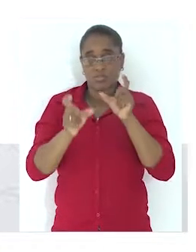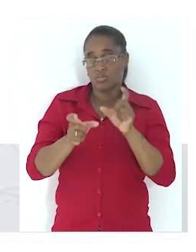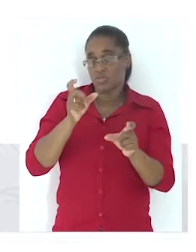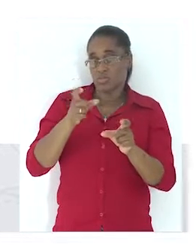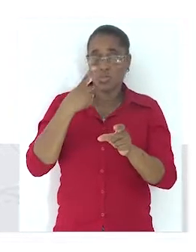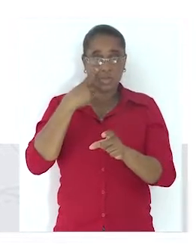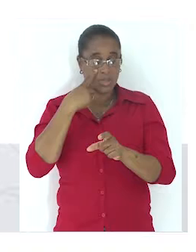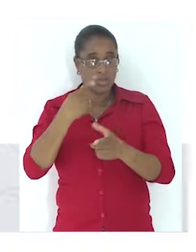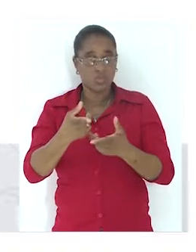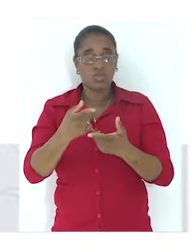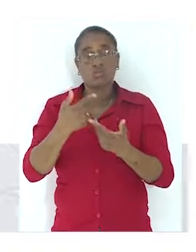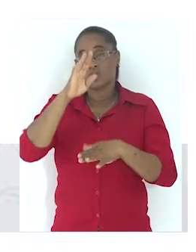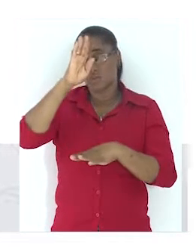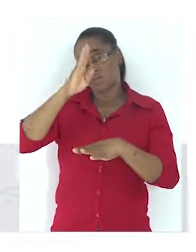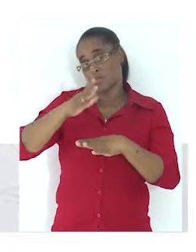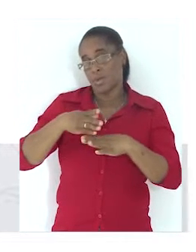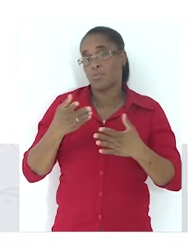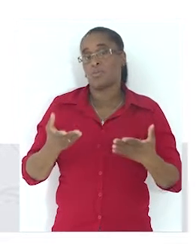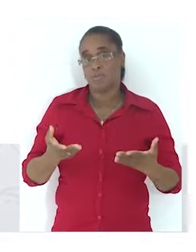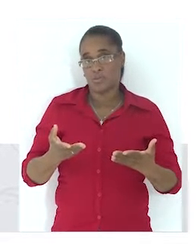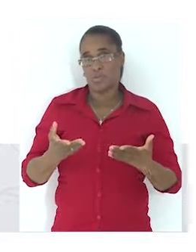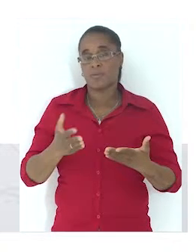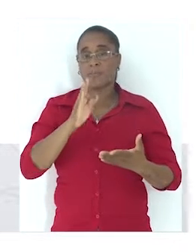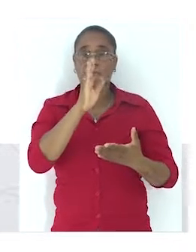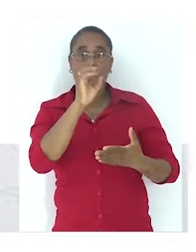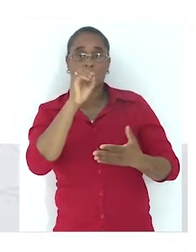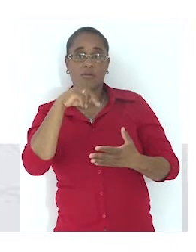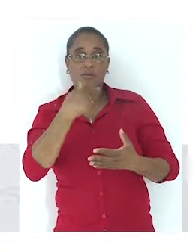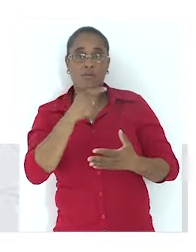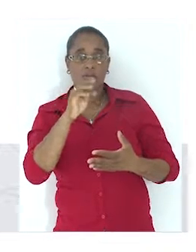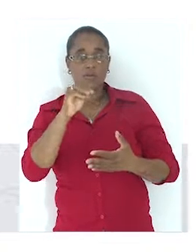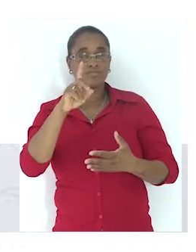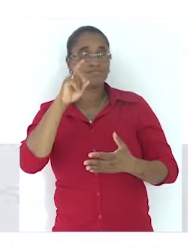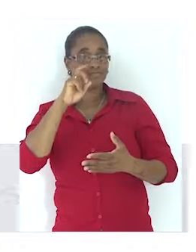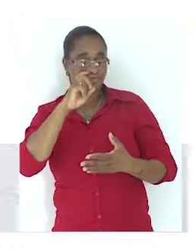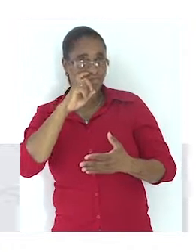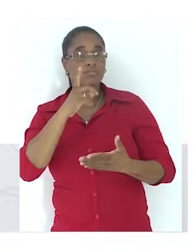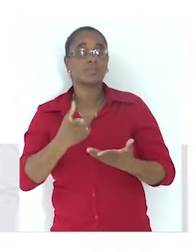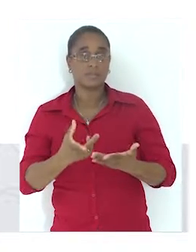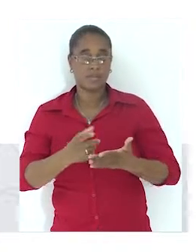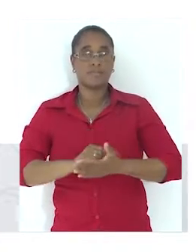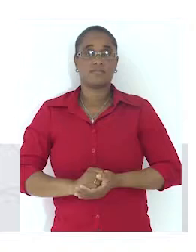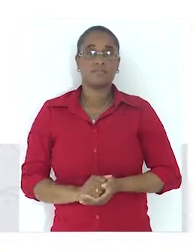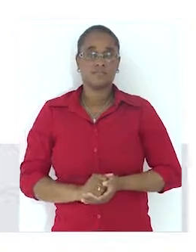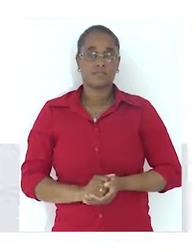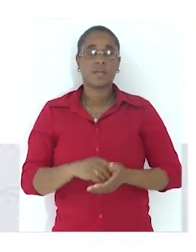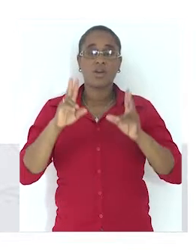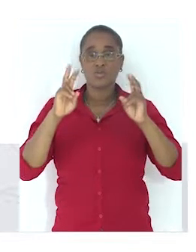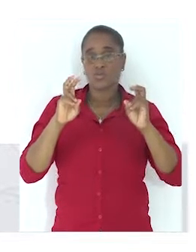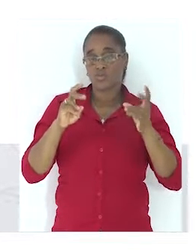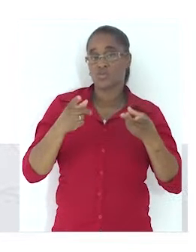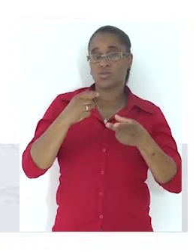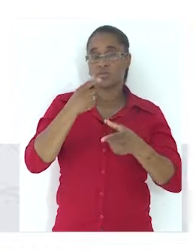conhecimento sobre determinados factos, tanto de fontes com garantia, e assuntos por meio